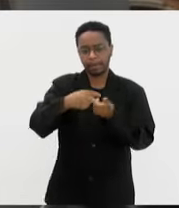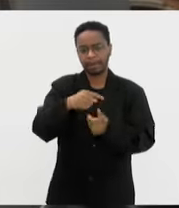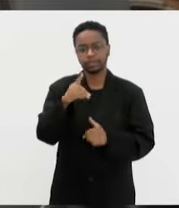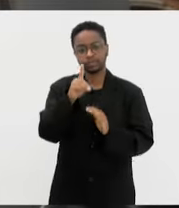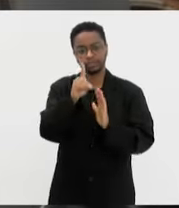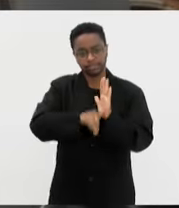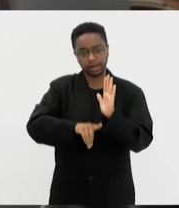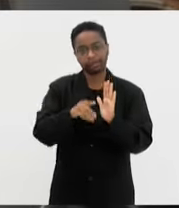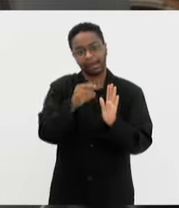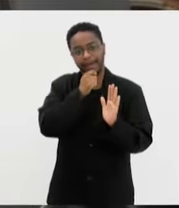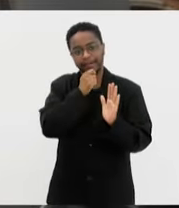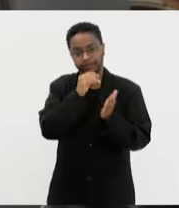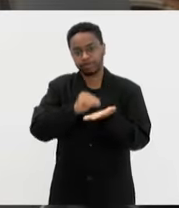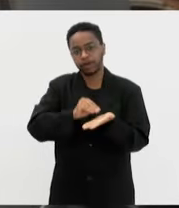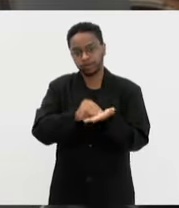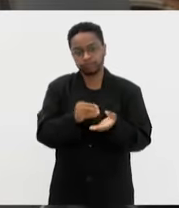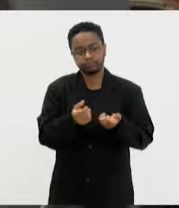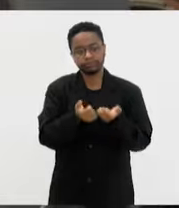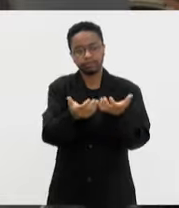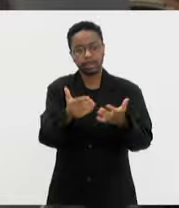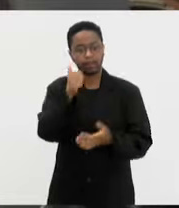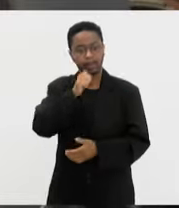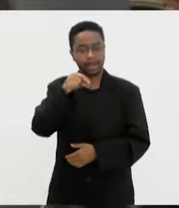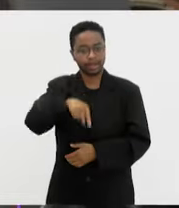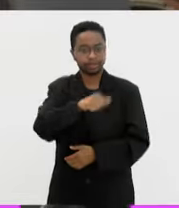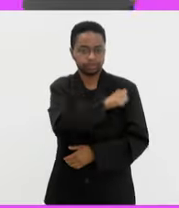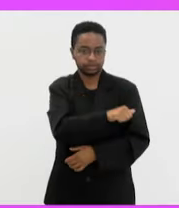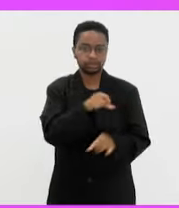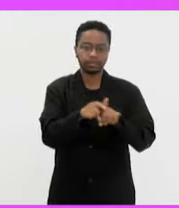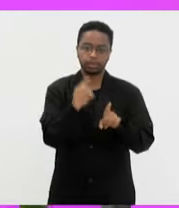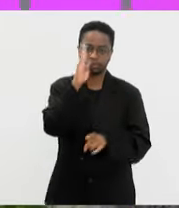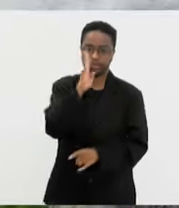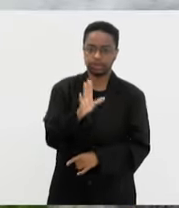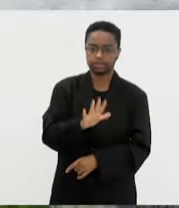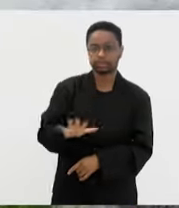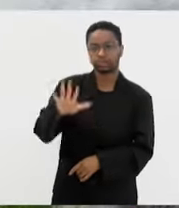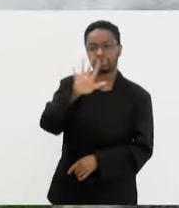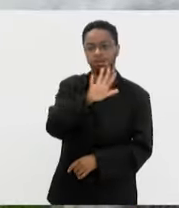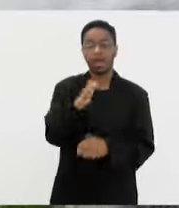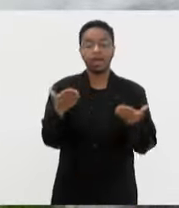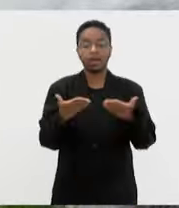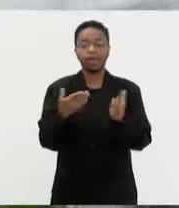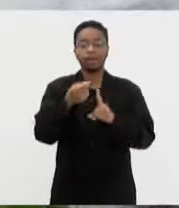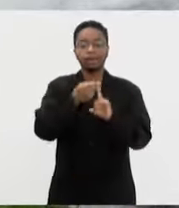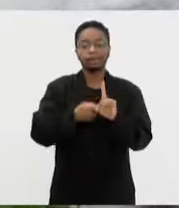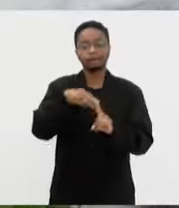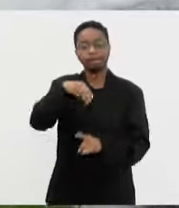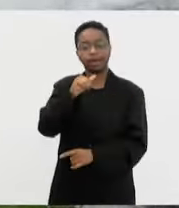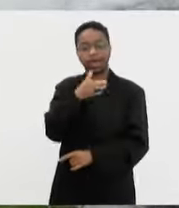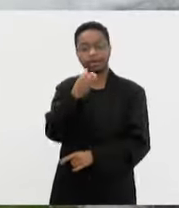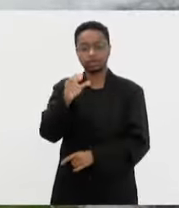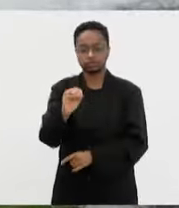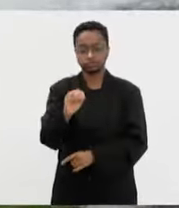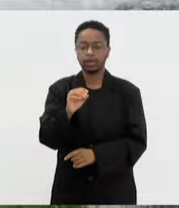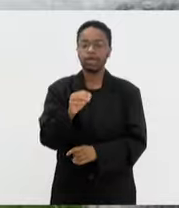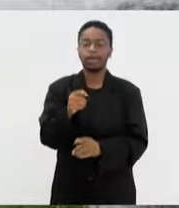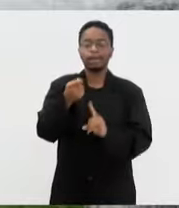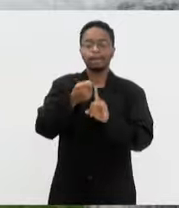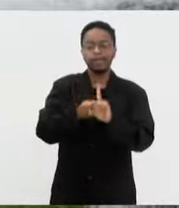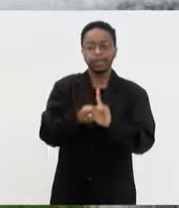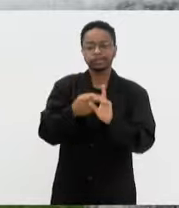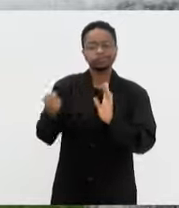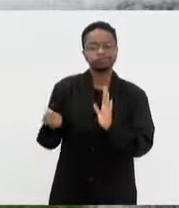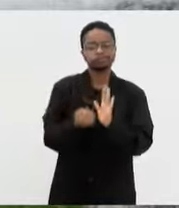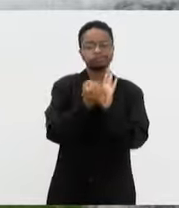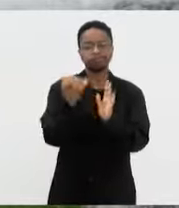ainda são negados para as mulheres no estado do Rio de Janeiro e no Brasil inteiro. Chegamos ao mês de março, um mês muito emblemático para